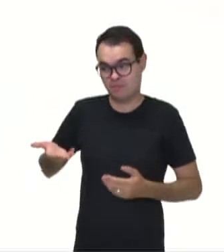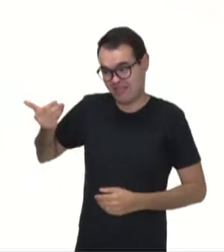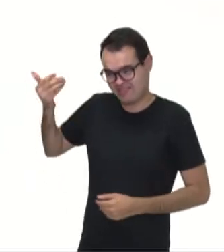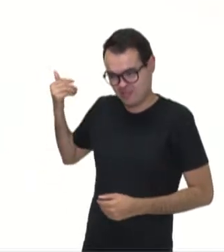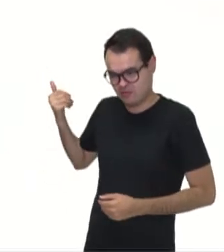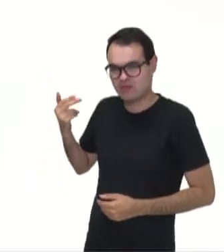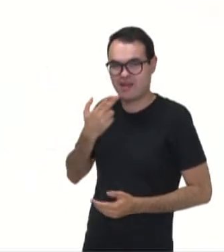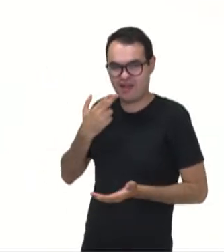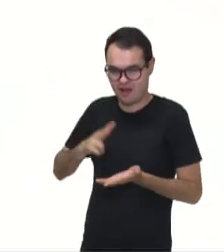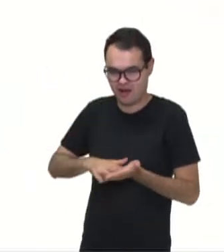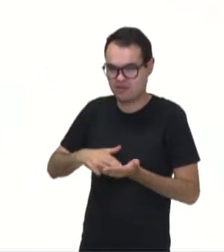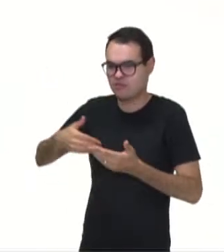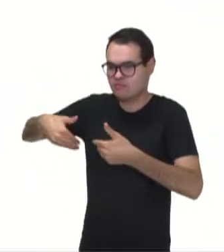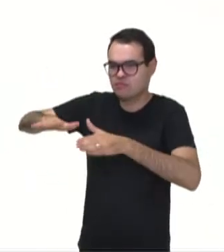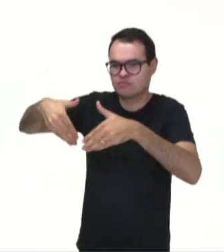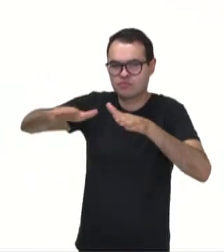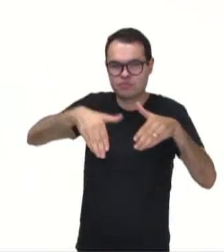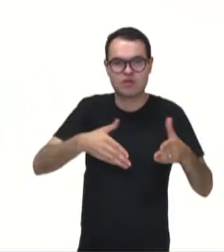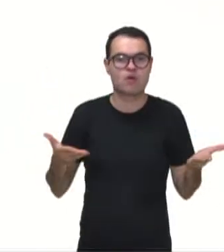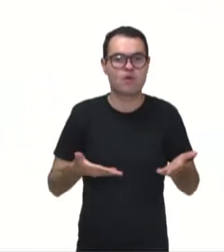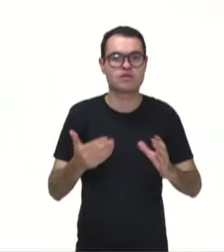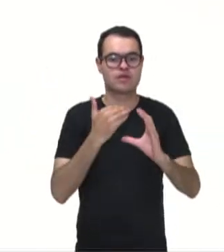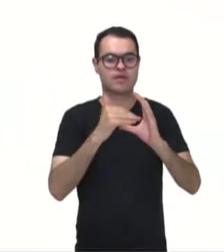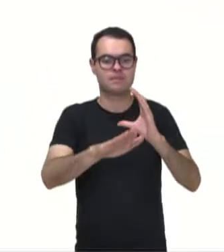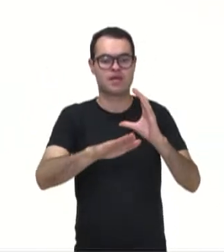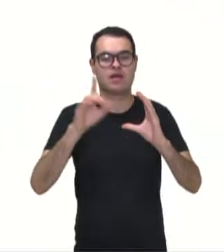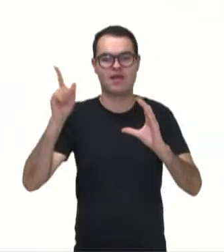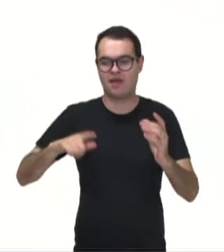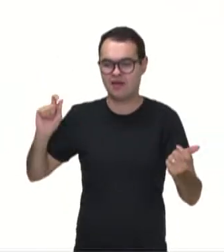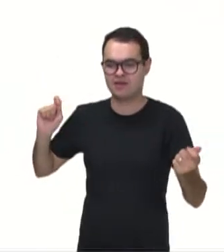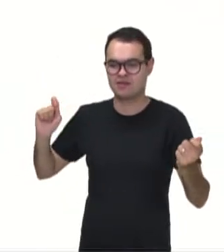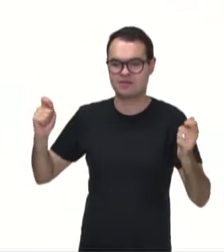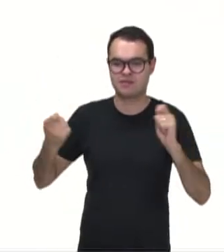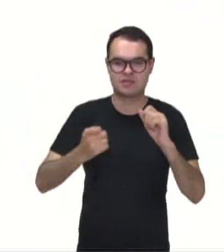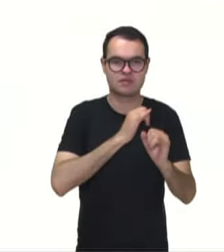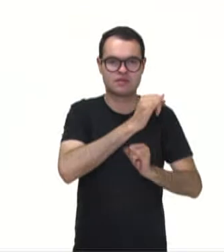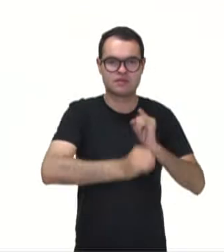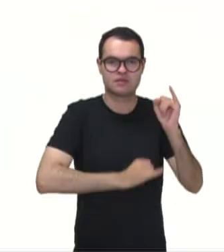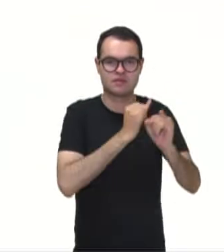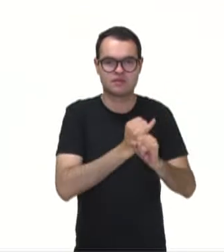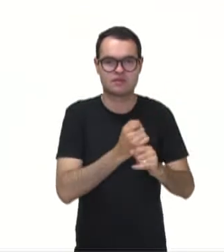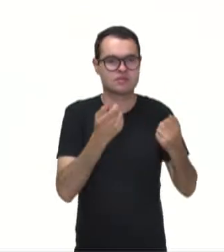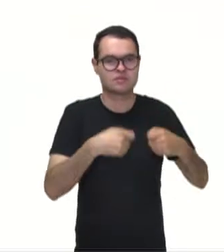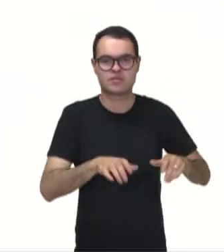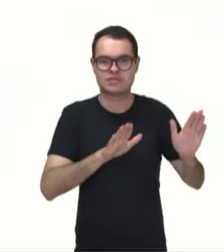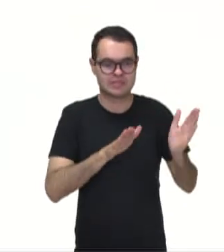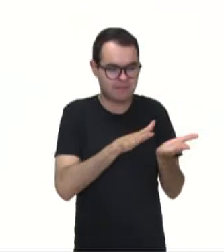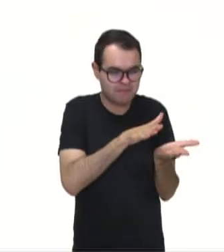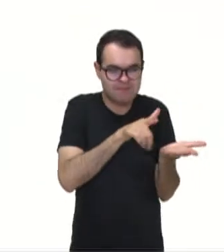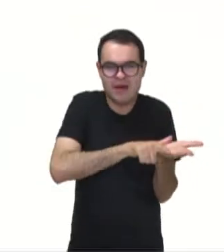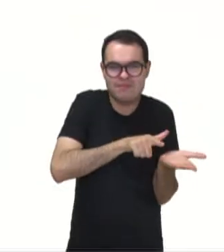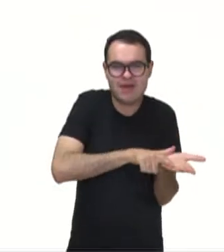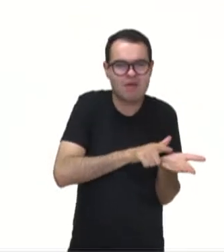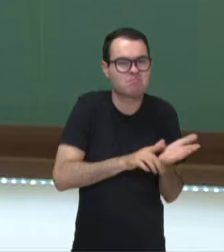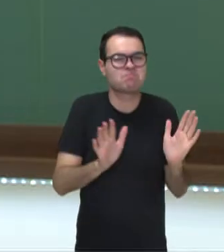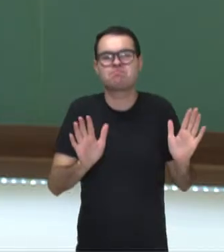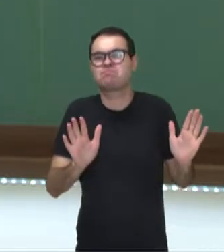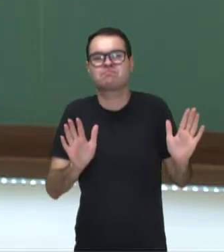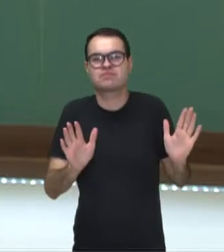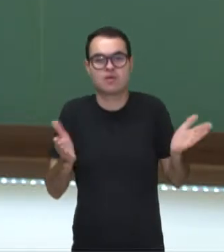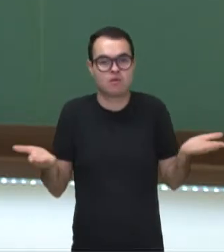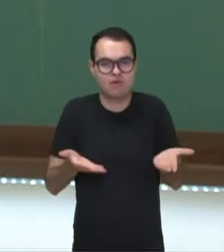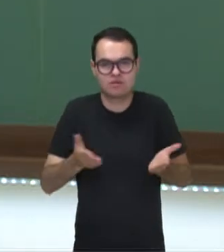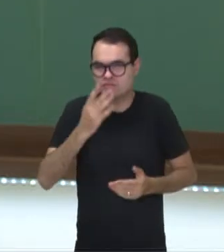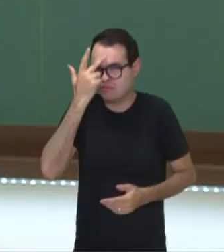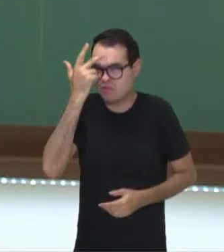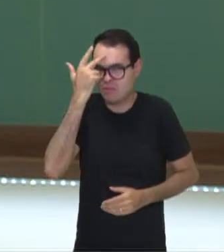e-mail, que não é mais que uma adaptação virtual que precisa de papel e bolígrafo. Ou seja, hoje nós temos o